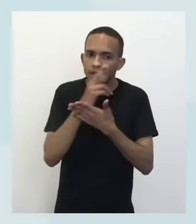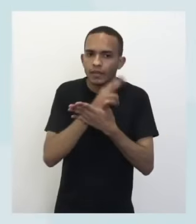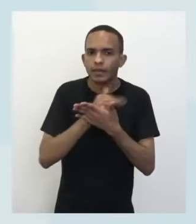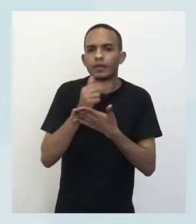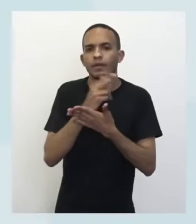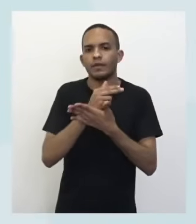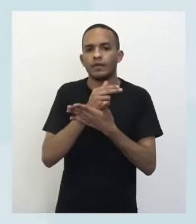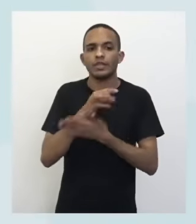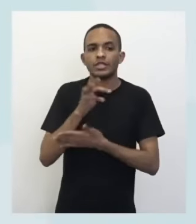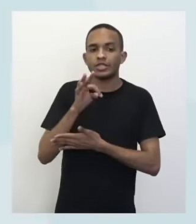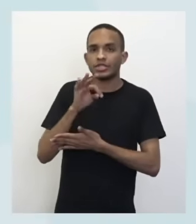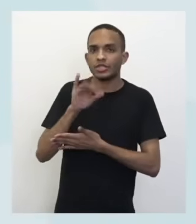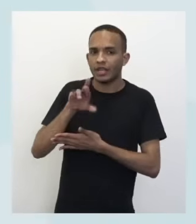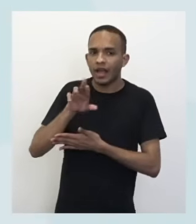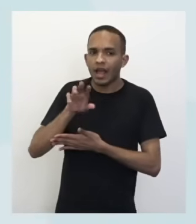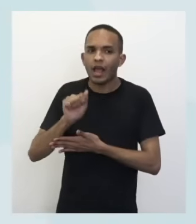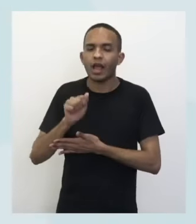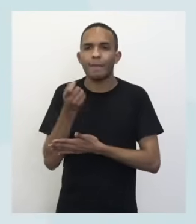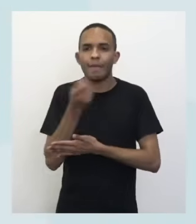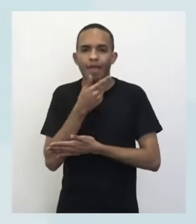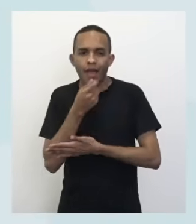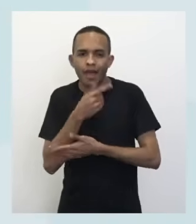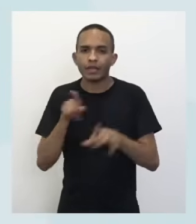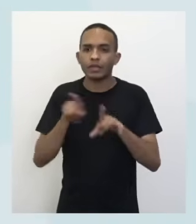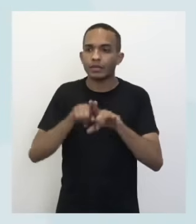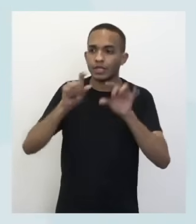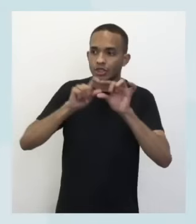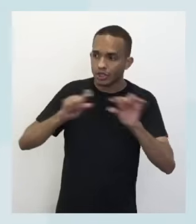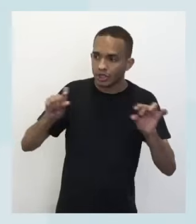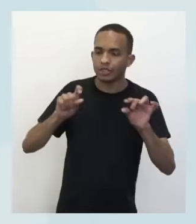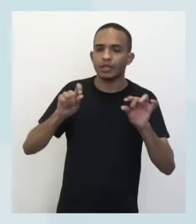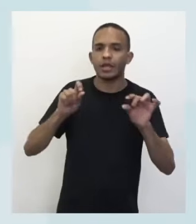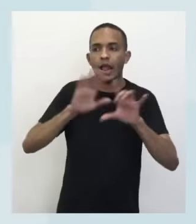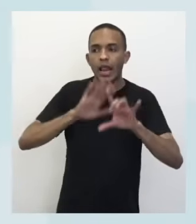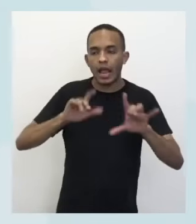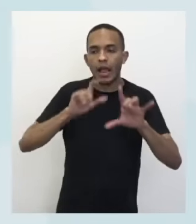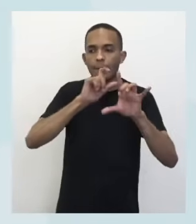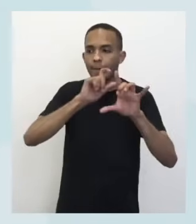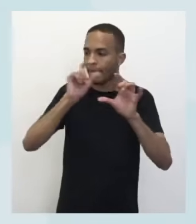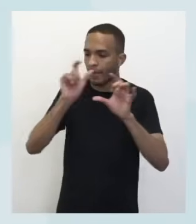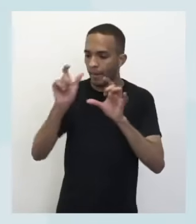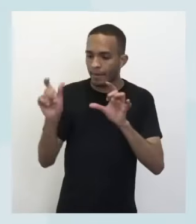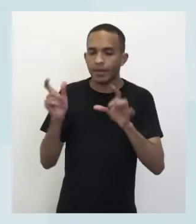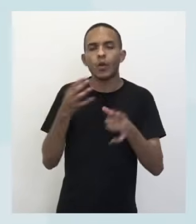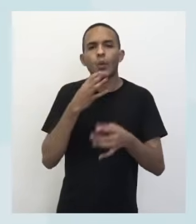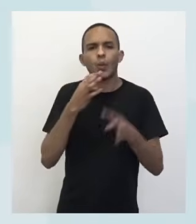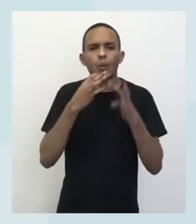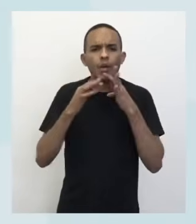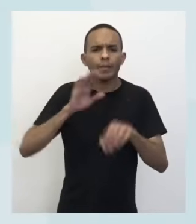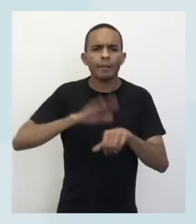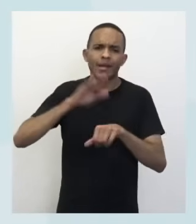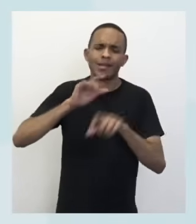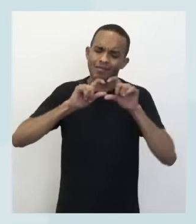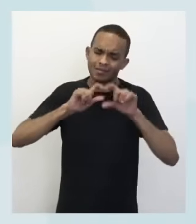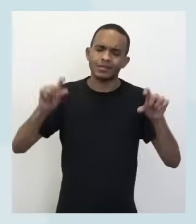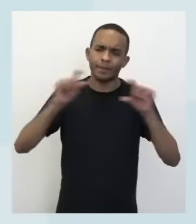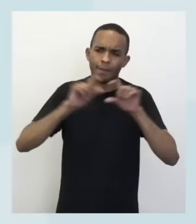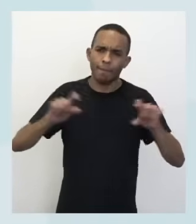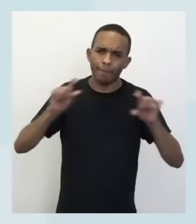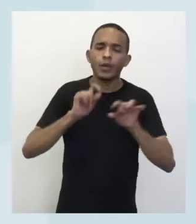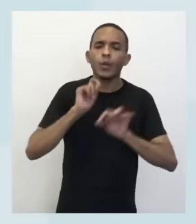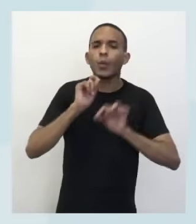de tira cômica, tira ou tirinha, ou tira de quadrinho, né? Que nós conhecemos mais por tirinha. É